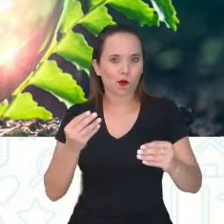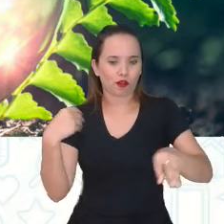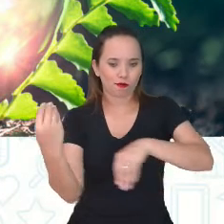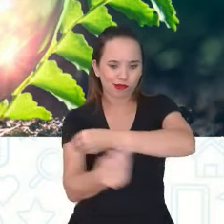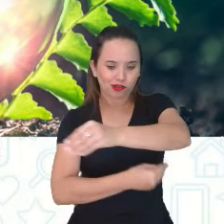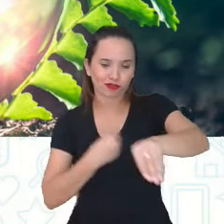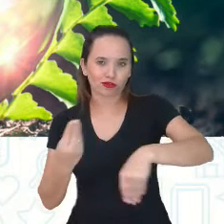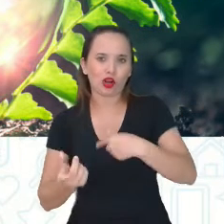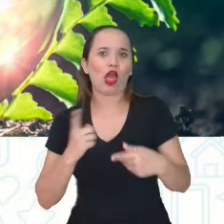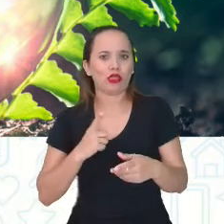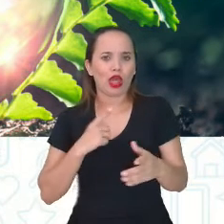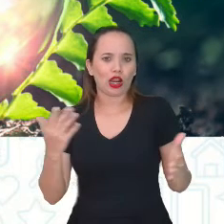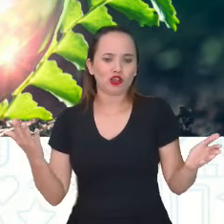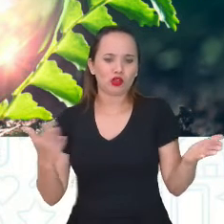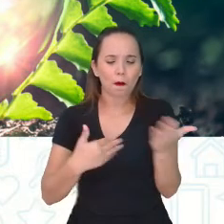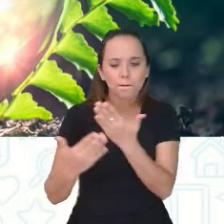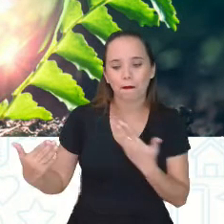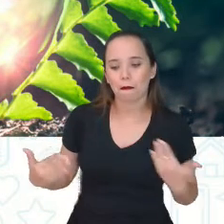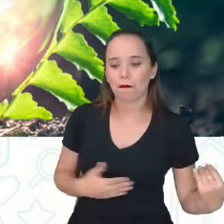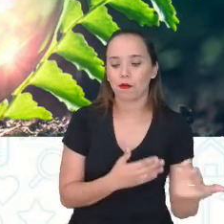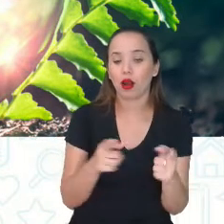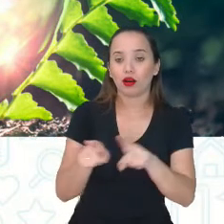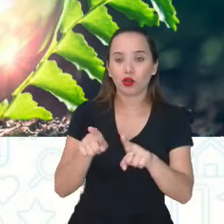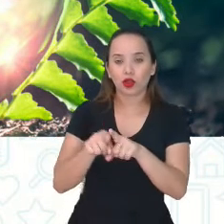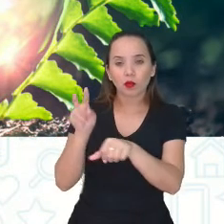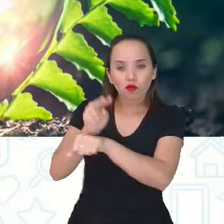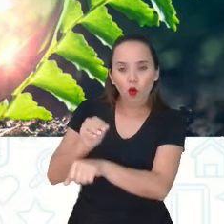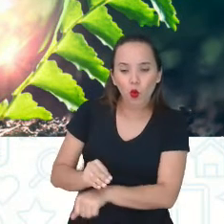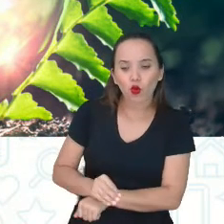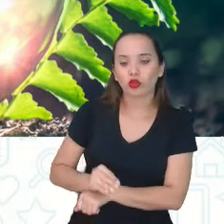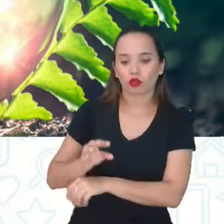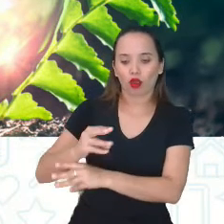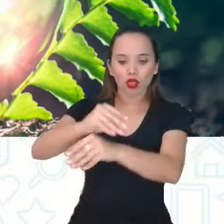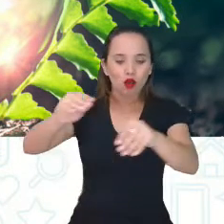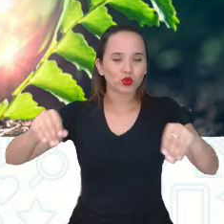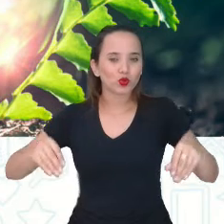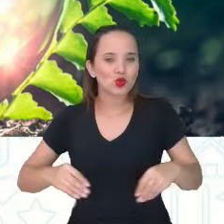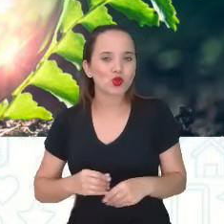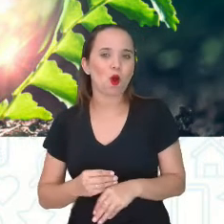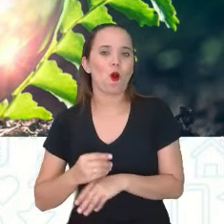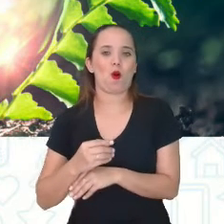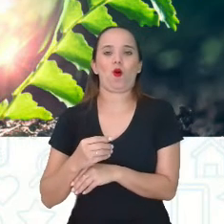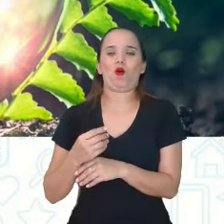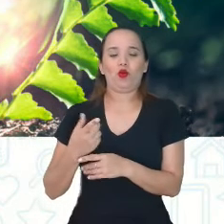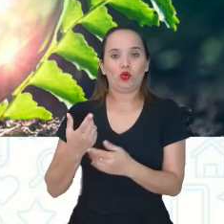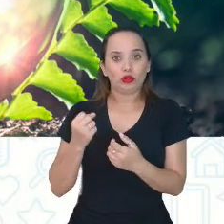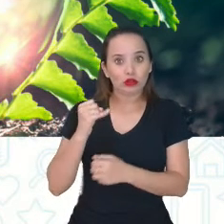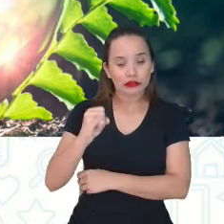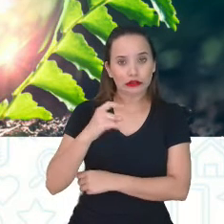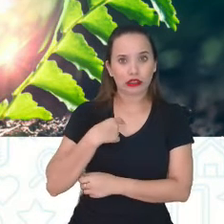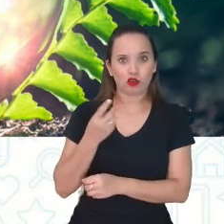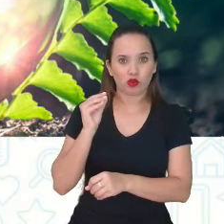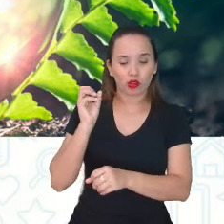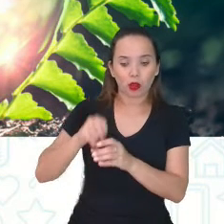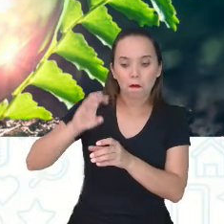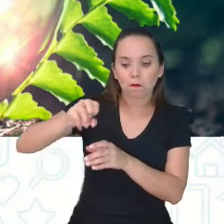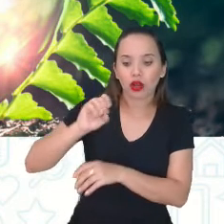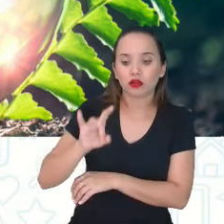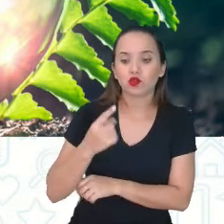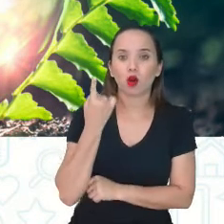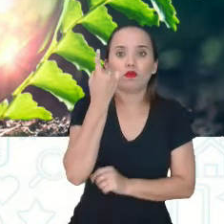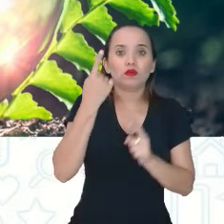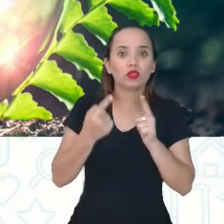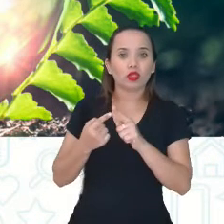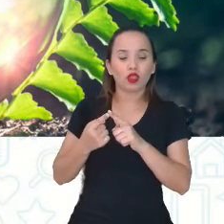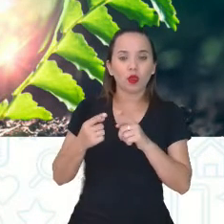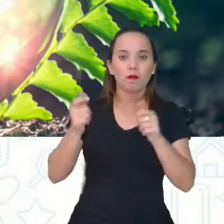entre si, elas dão nutrientes também para aquele solo. Então, quando a gente está fazendo a monocultura, a gente impacta aquele solo. Aí vem a